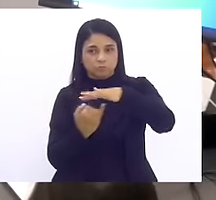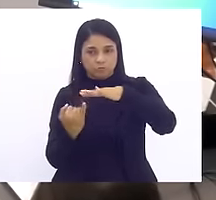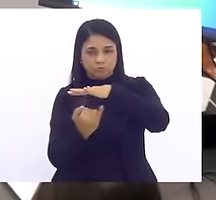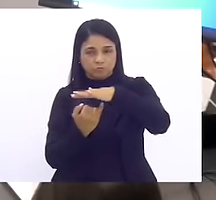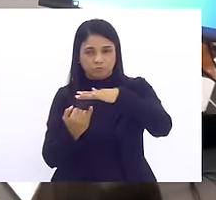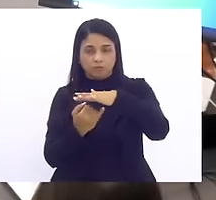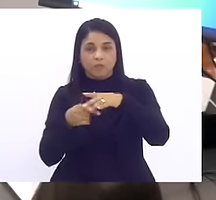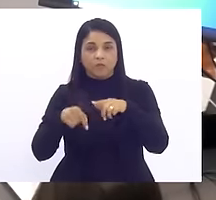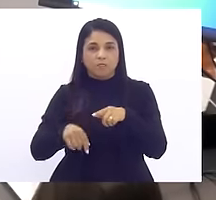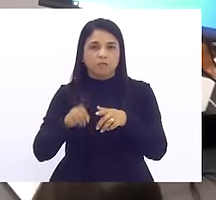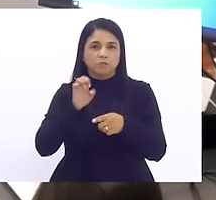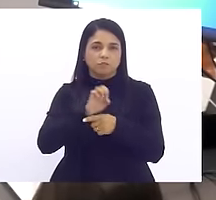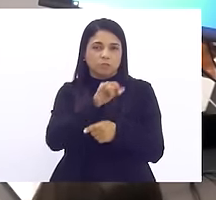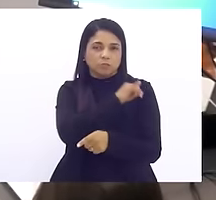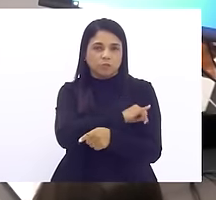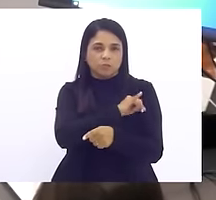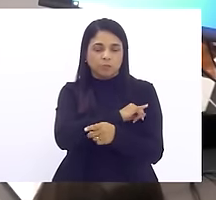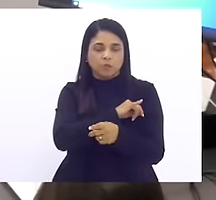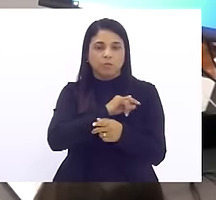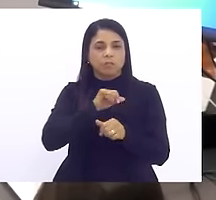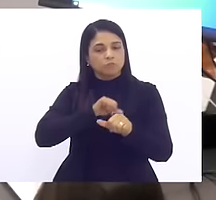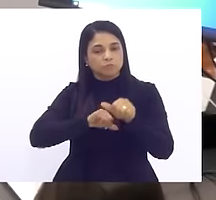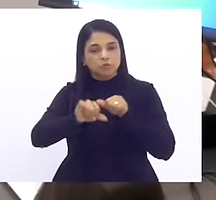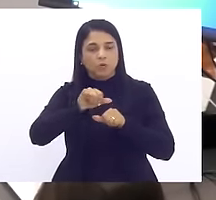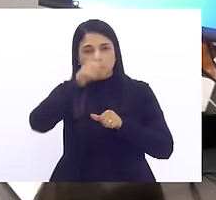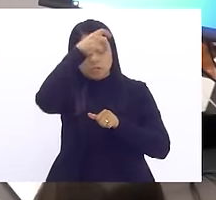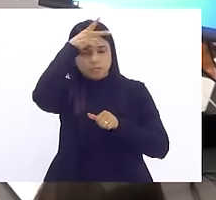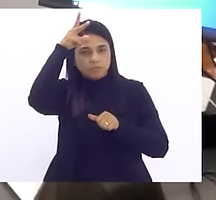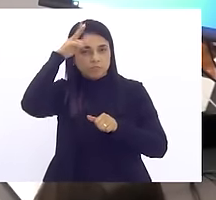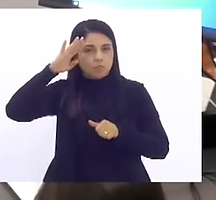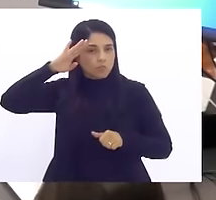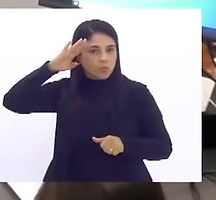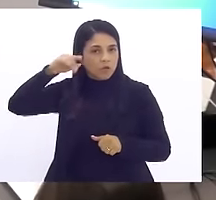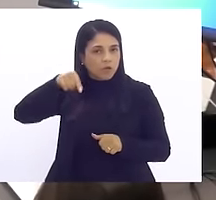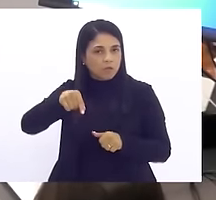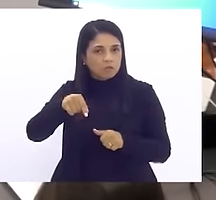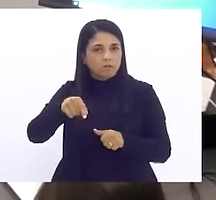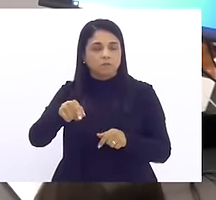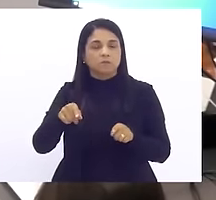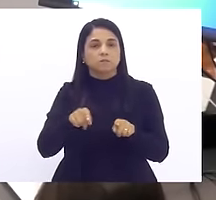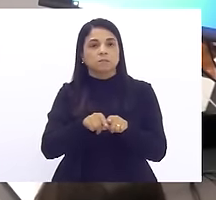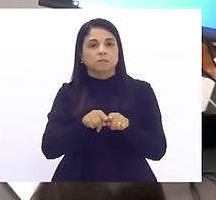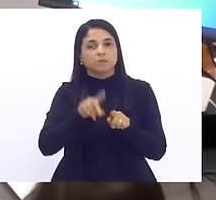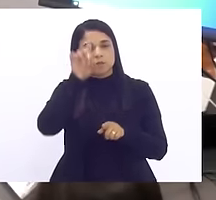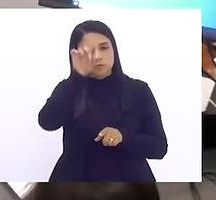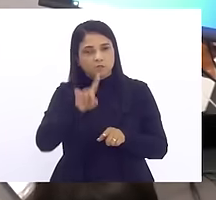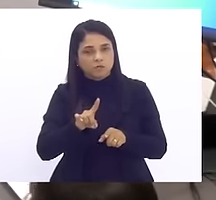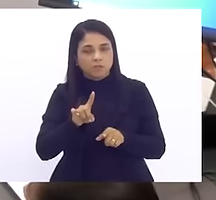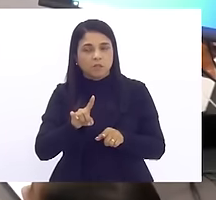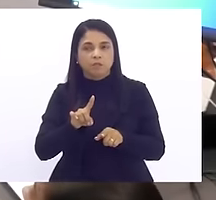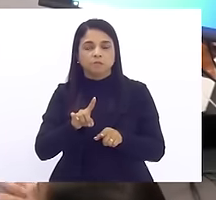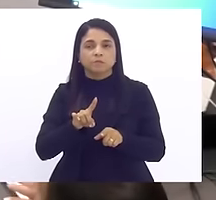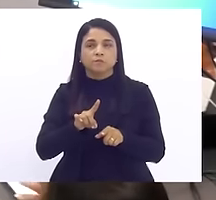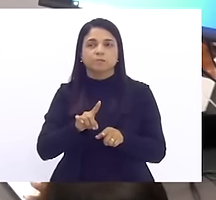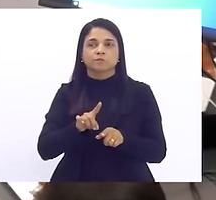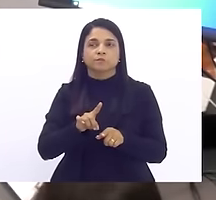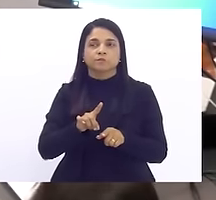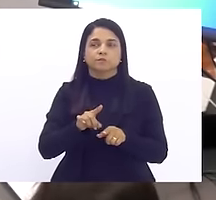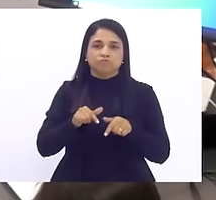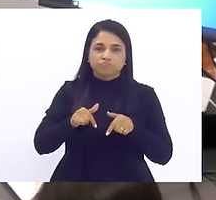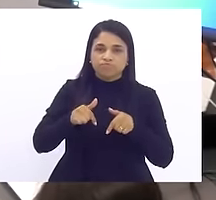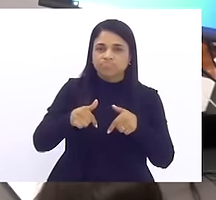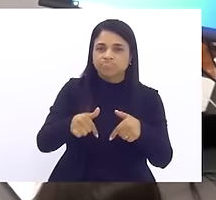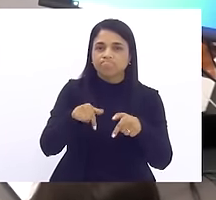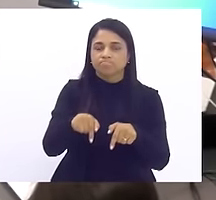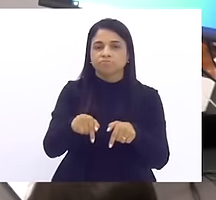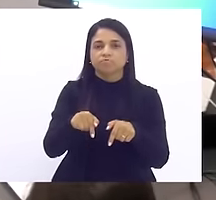a gente troca com a guarda municipal aguarda Municipal quando a gente é portariado nos dá o direito da inflação Municipal para que